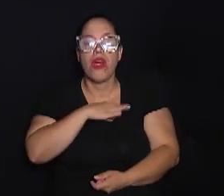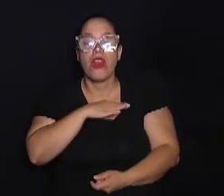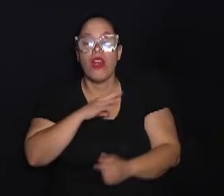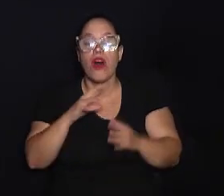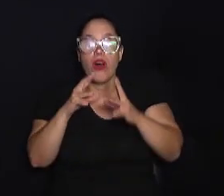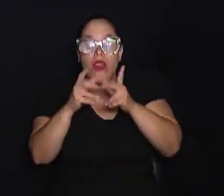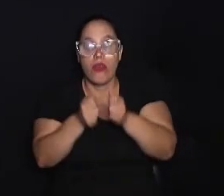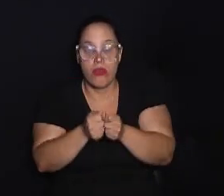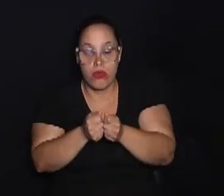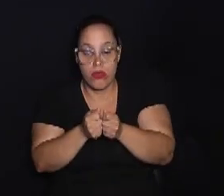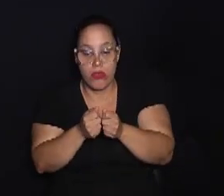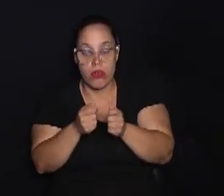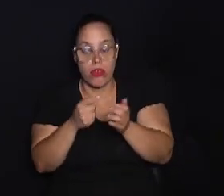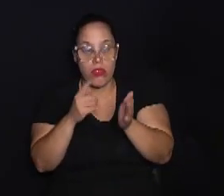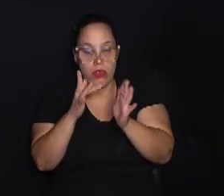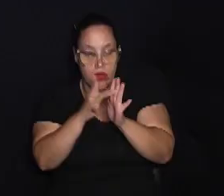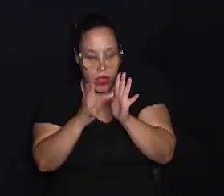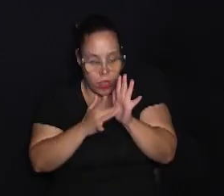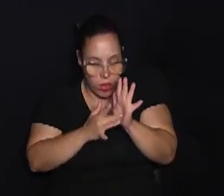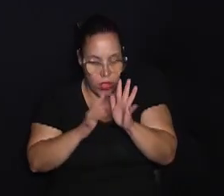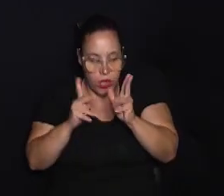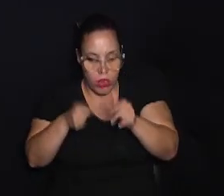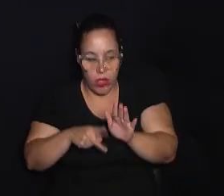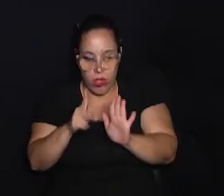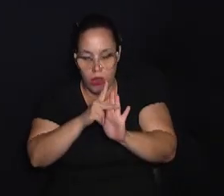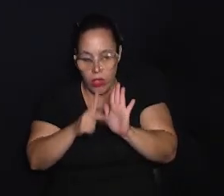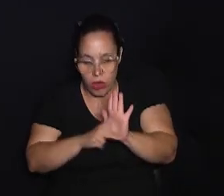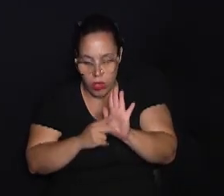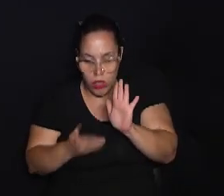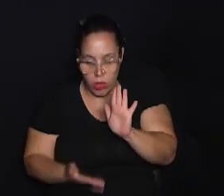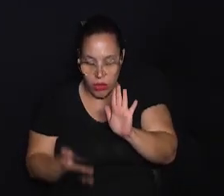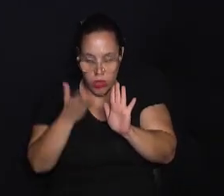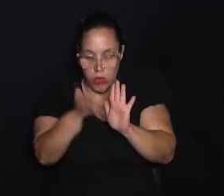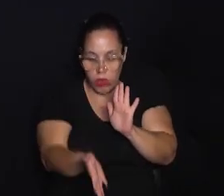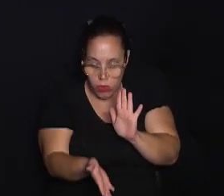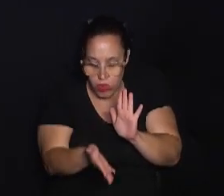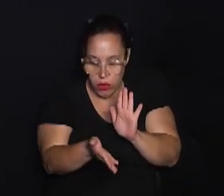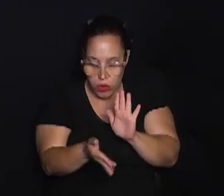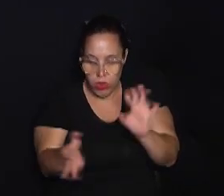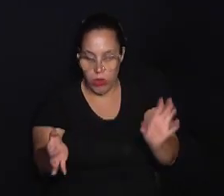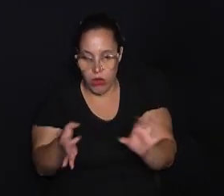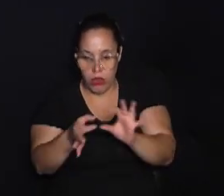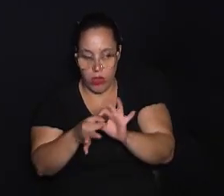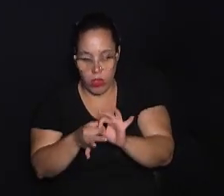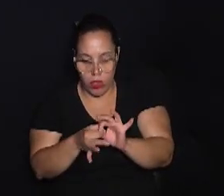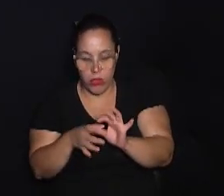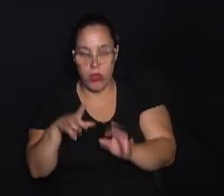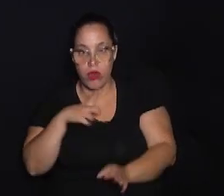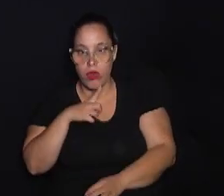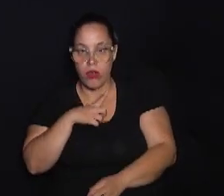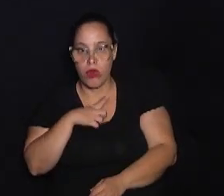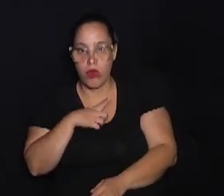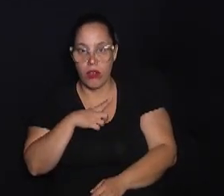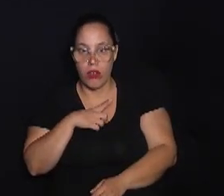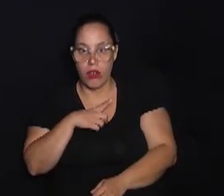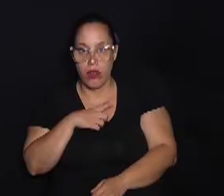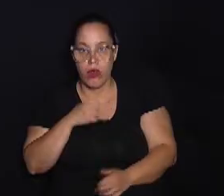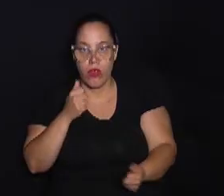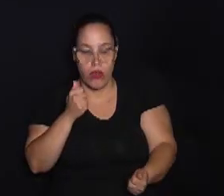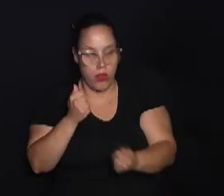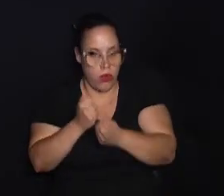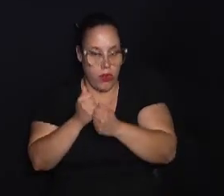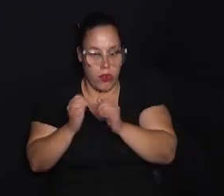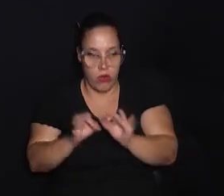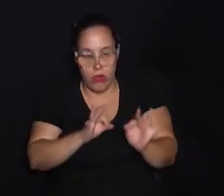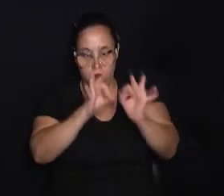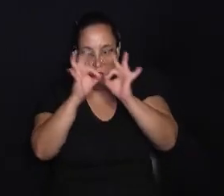tem tentado pautar todos os nossos projetos a partir dessa conexão que a gente tem com quem nos apoia, com quem